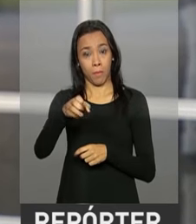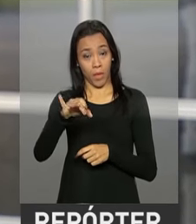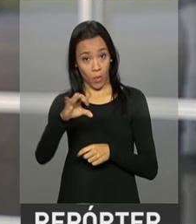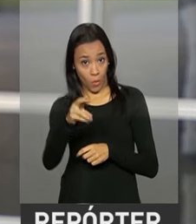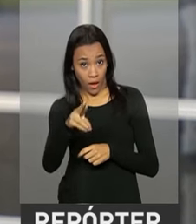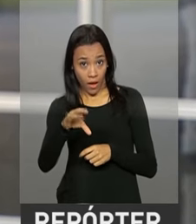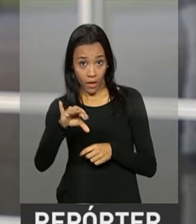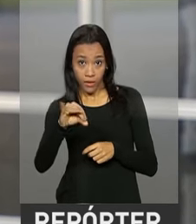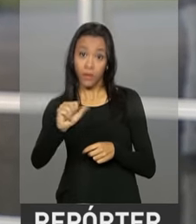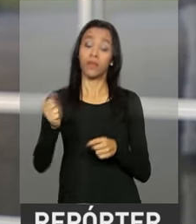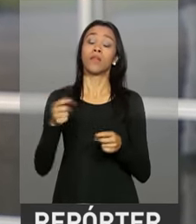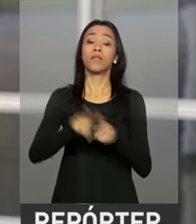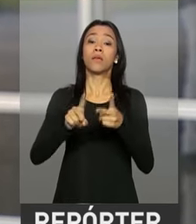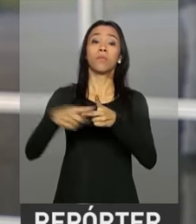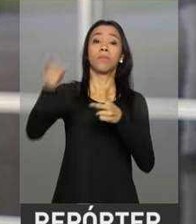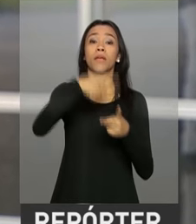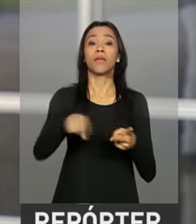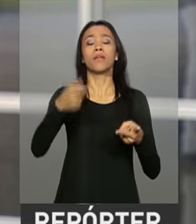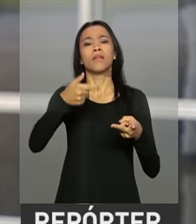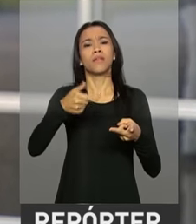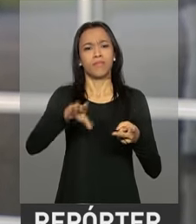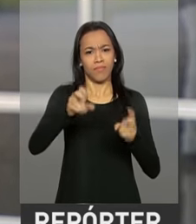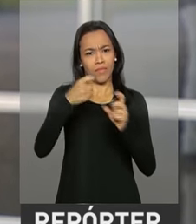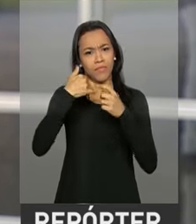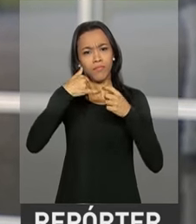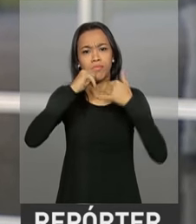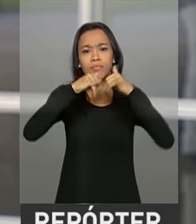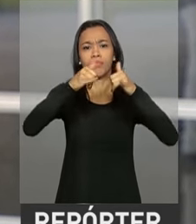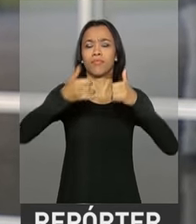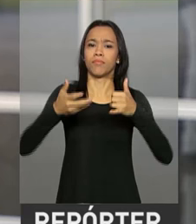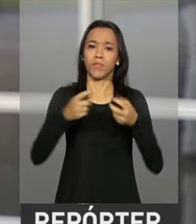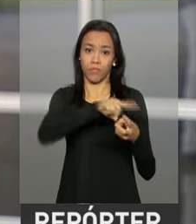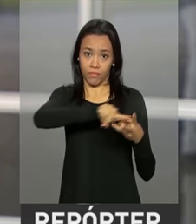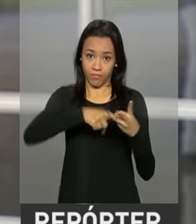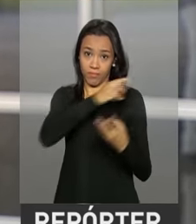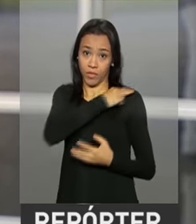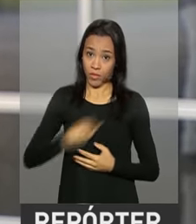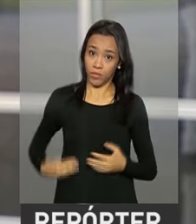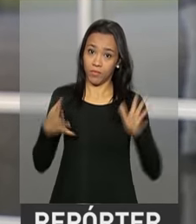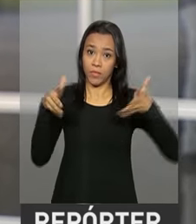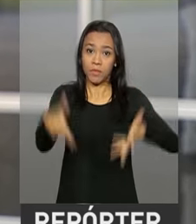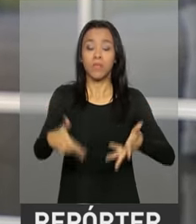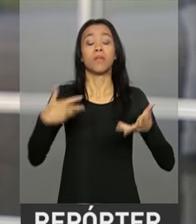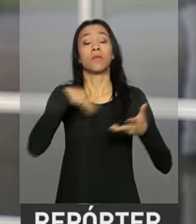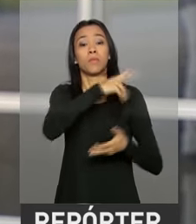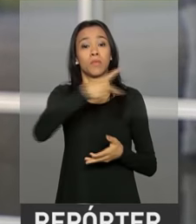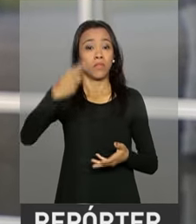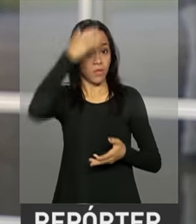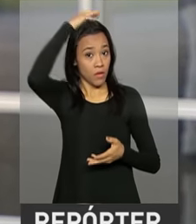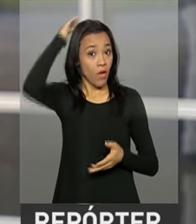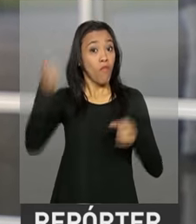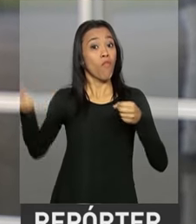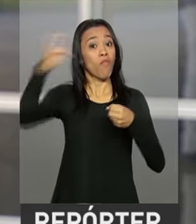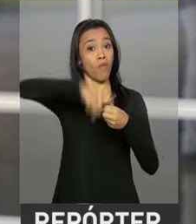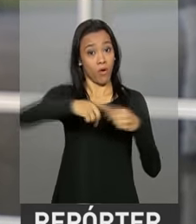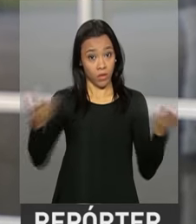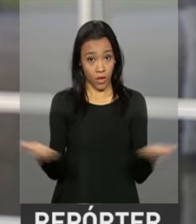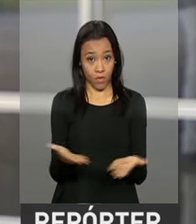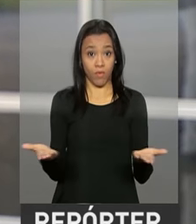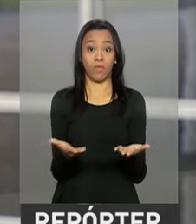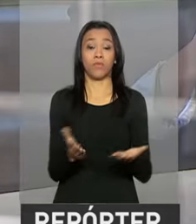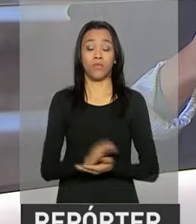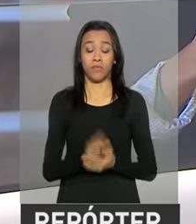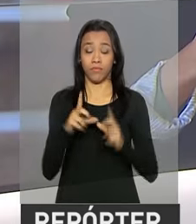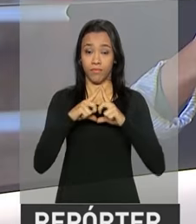Blairo Maggi, e de Minas e Energia, Fernando Coelho Filho. A expectativa é que o presidente Michel Temer volte a Brasília ainda hoje.